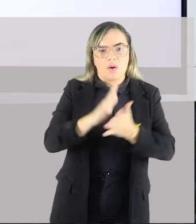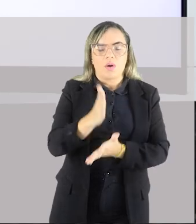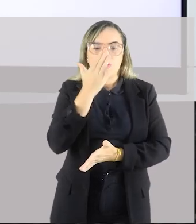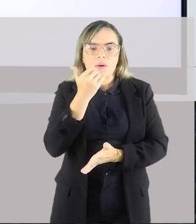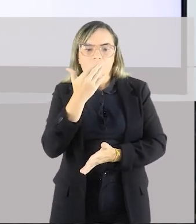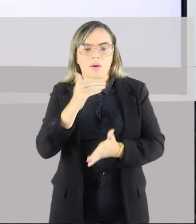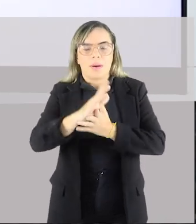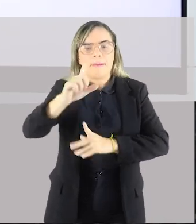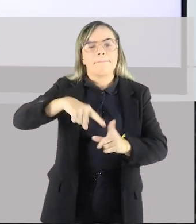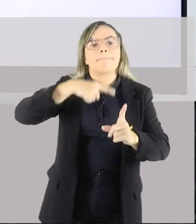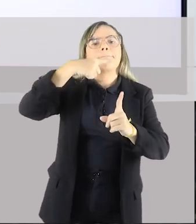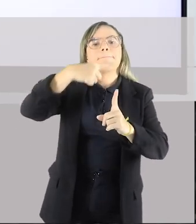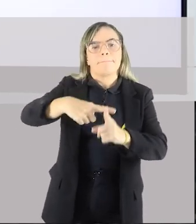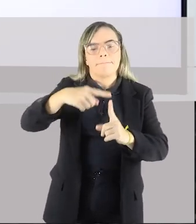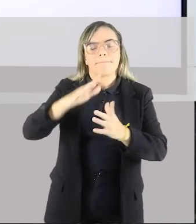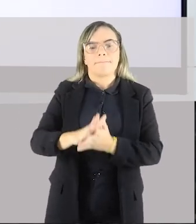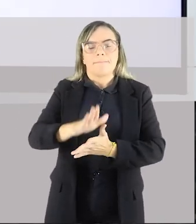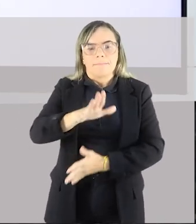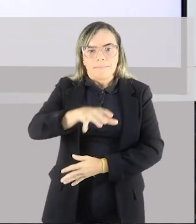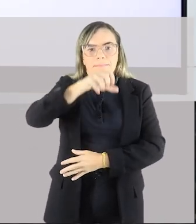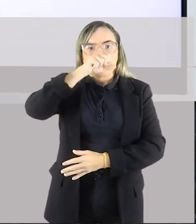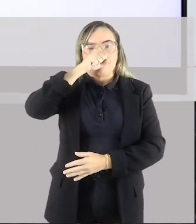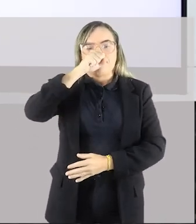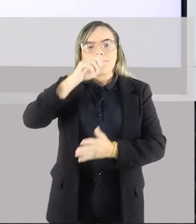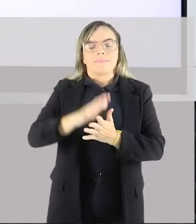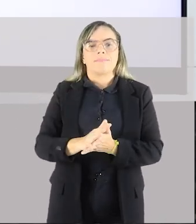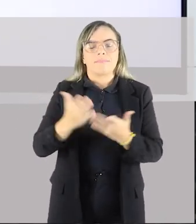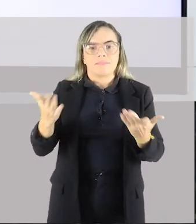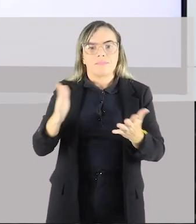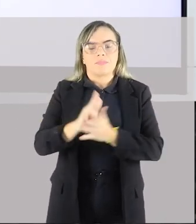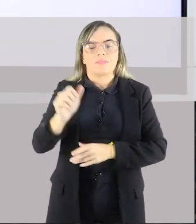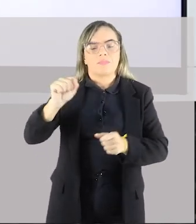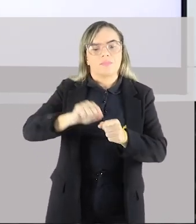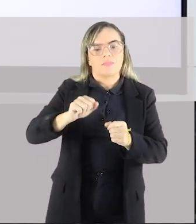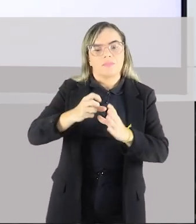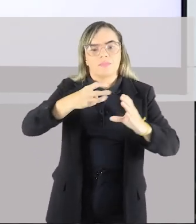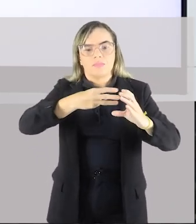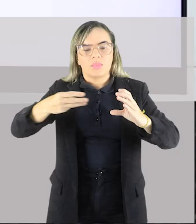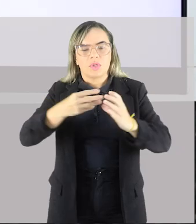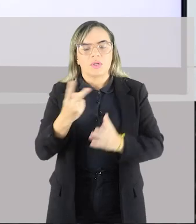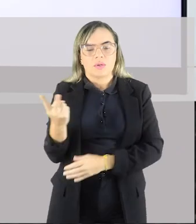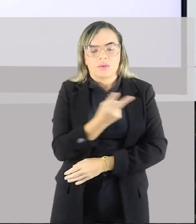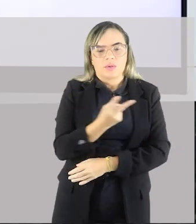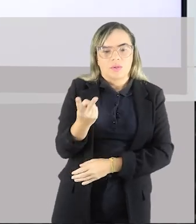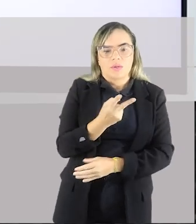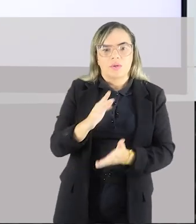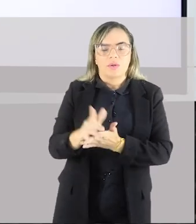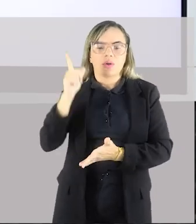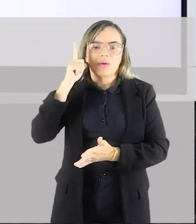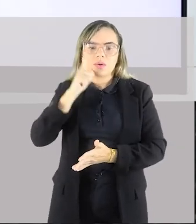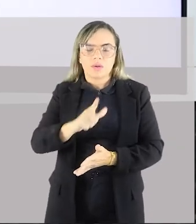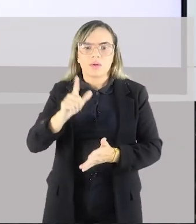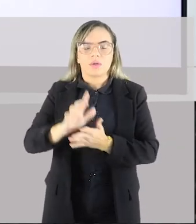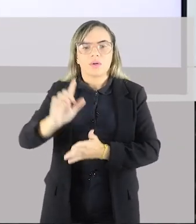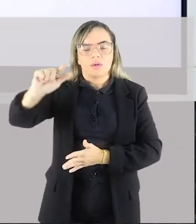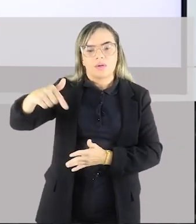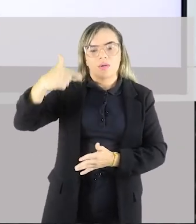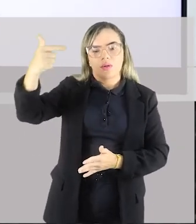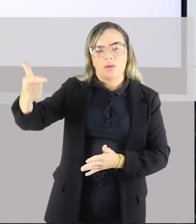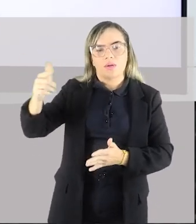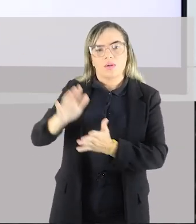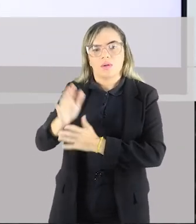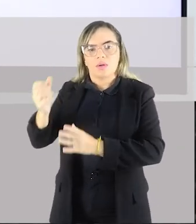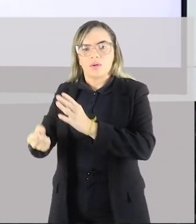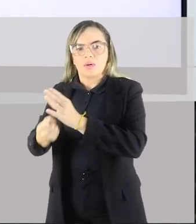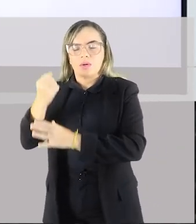comer e você precisa, respirar, tá certo? Fazendo então esses dois processos, a gente consegue lá na frente